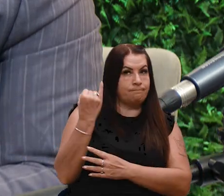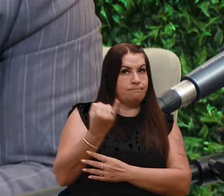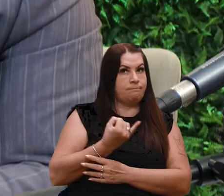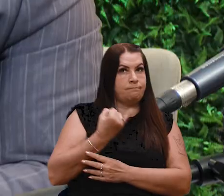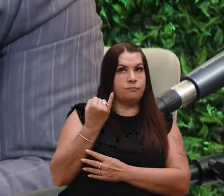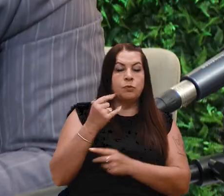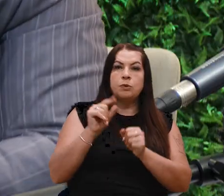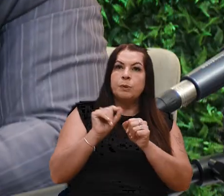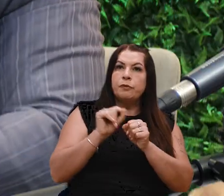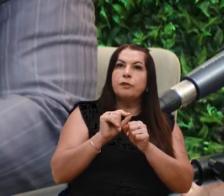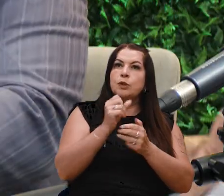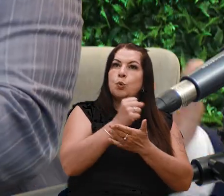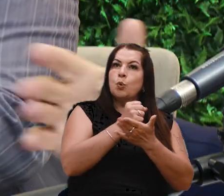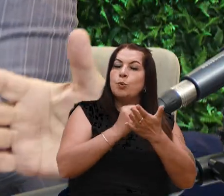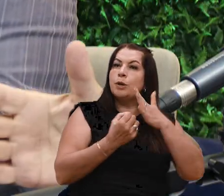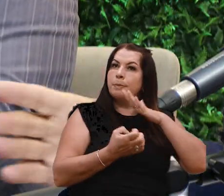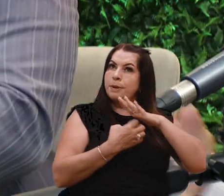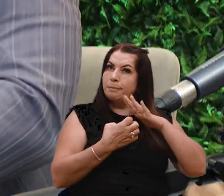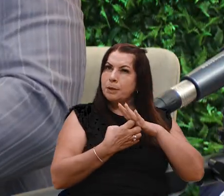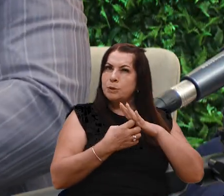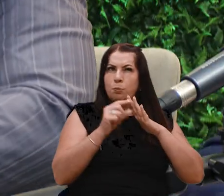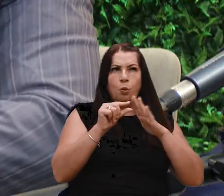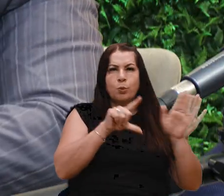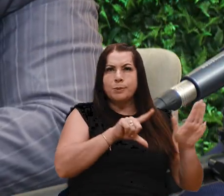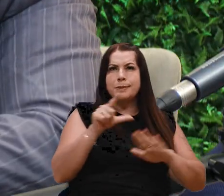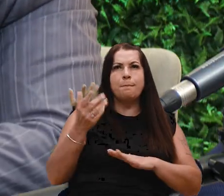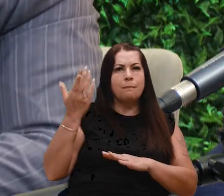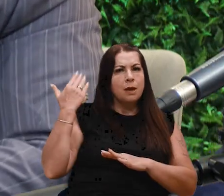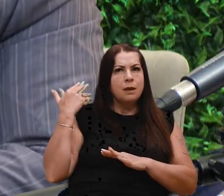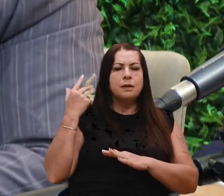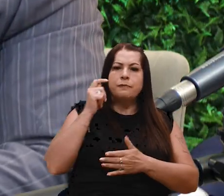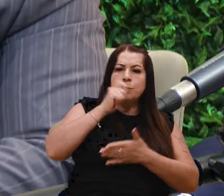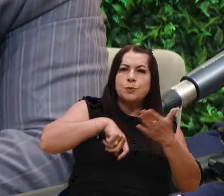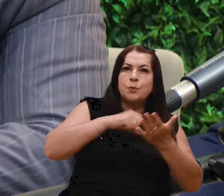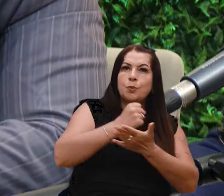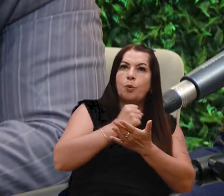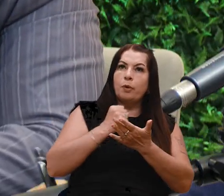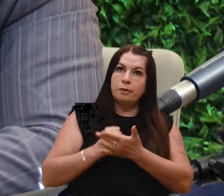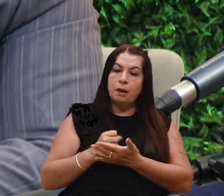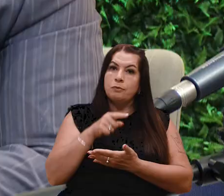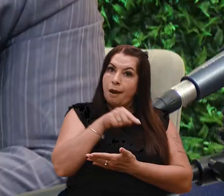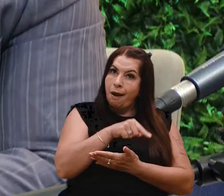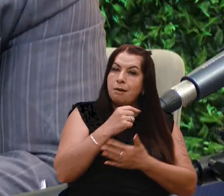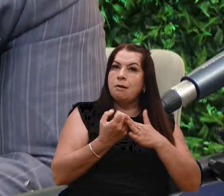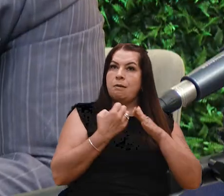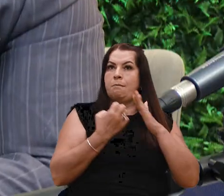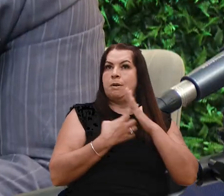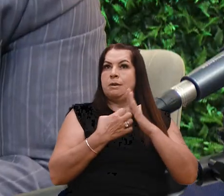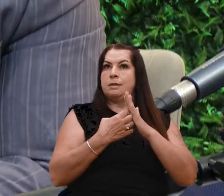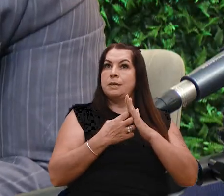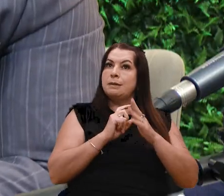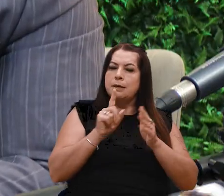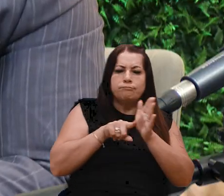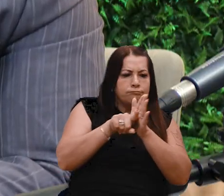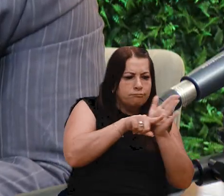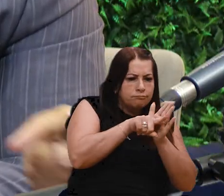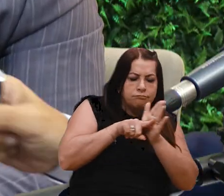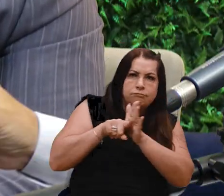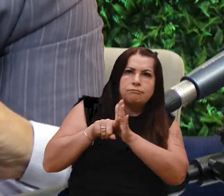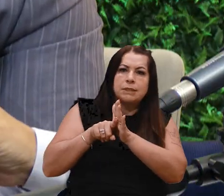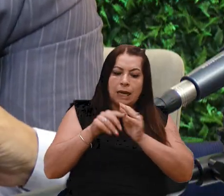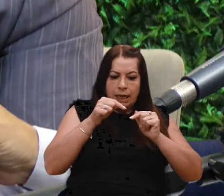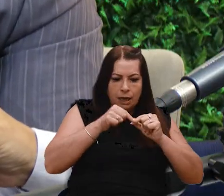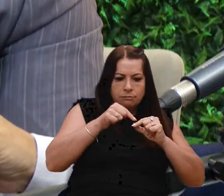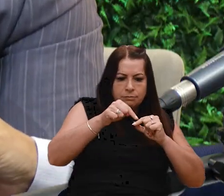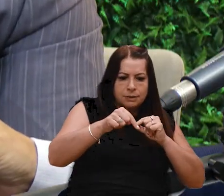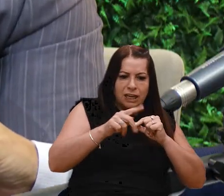Foi contratada uma empresa, há poucas semanas foi assinado o contrato, e essa empresa tem que ir a campo, e cada trecho que